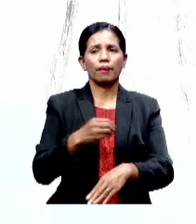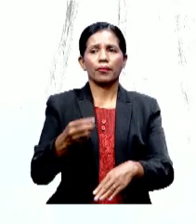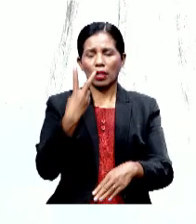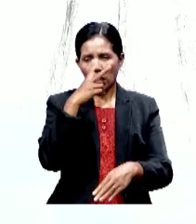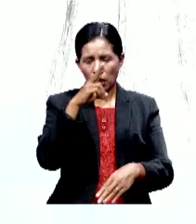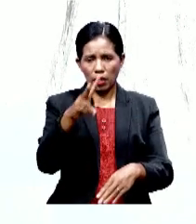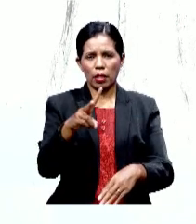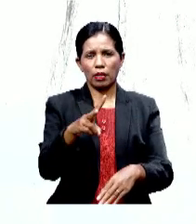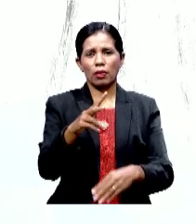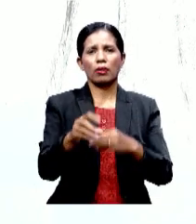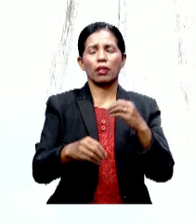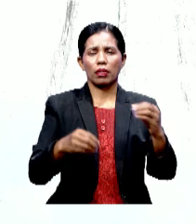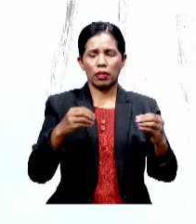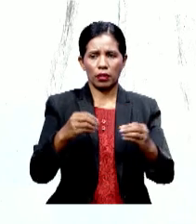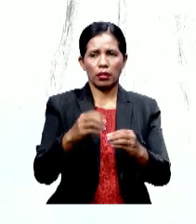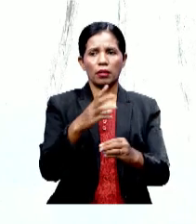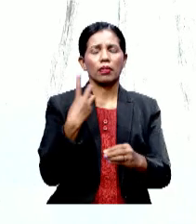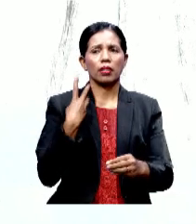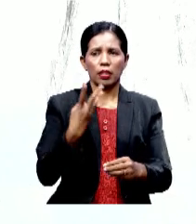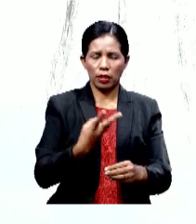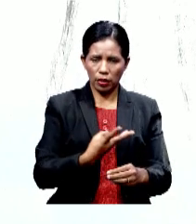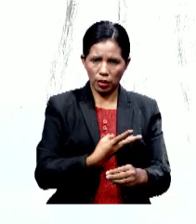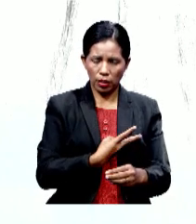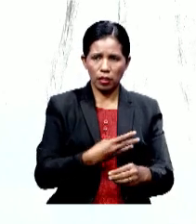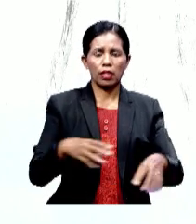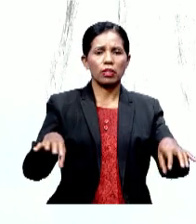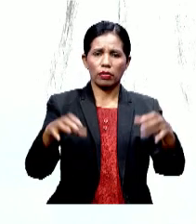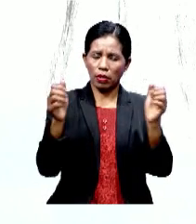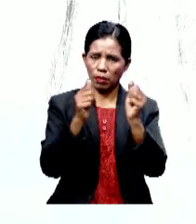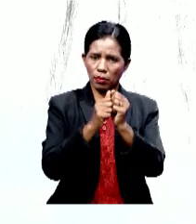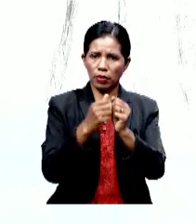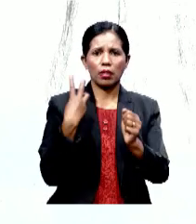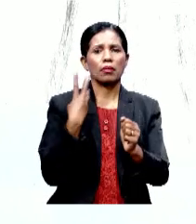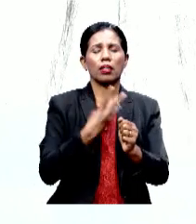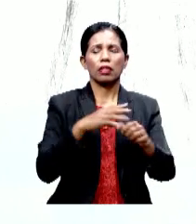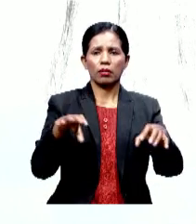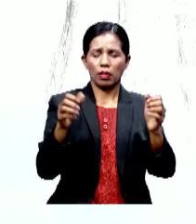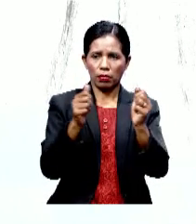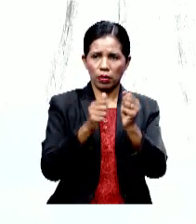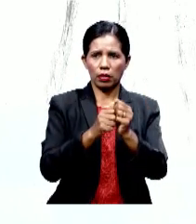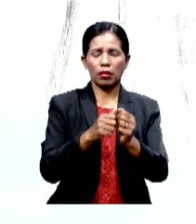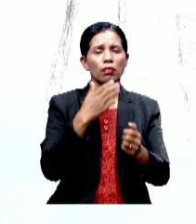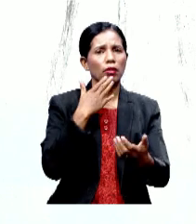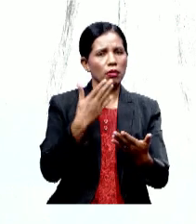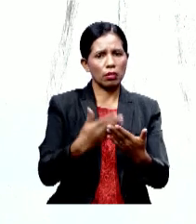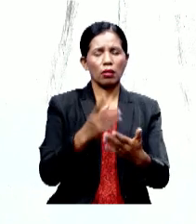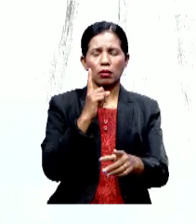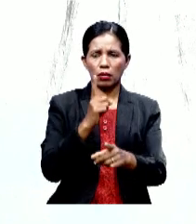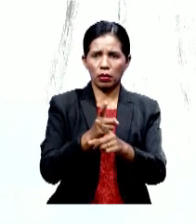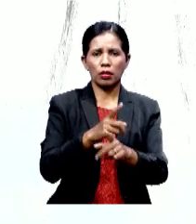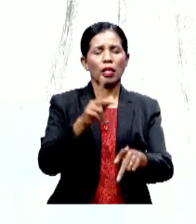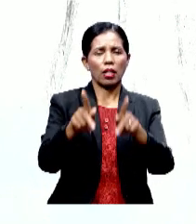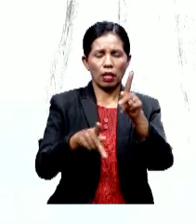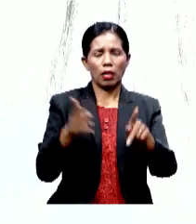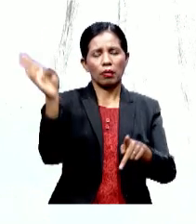que dominaram a agenda da nossa conversa. Uma conversa muito agradável. O povo brasileiro e